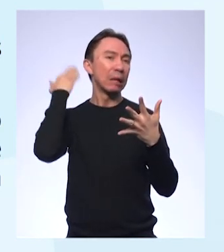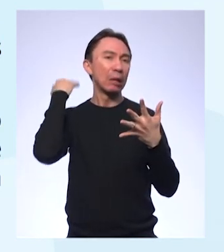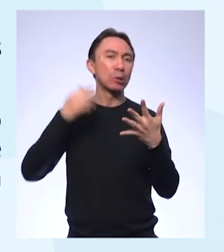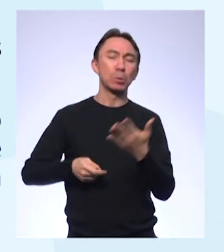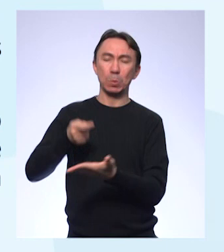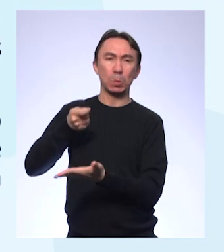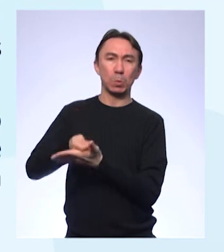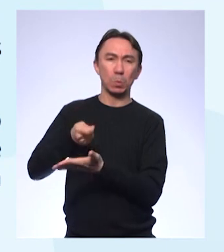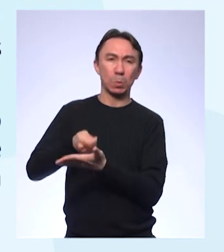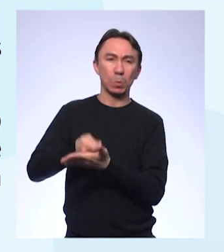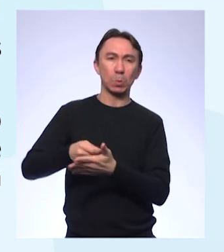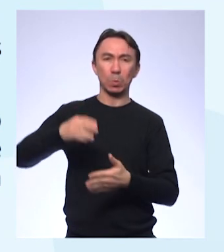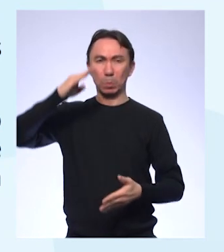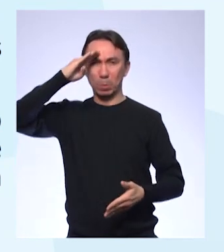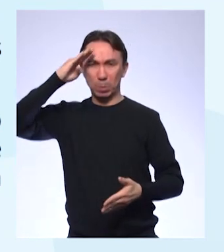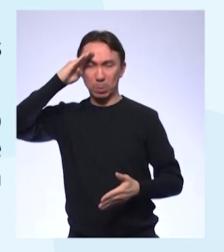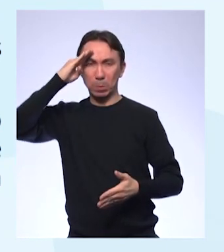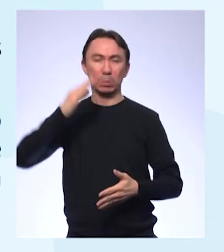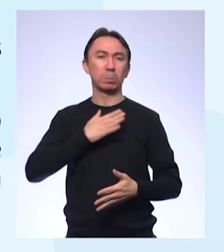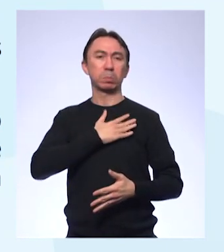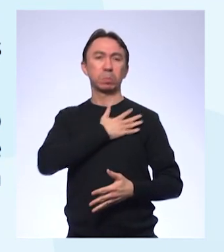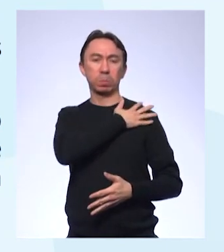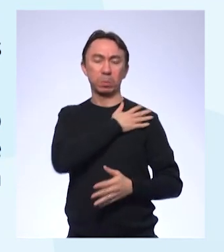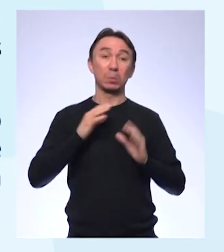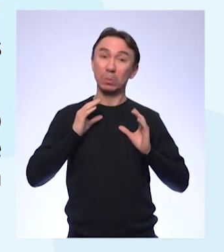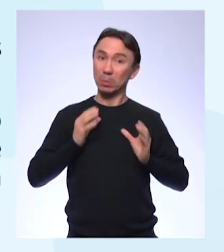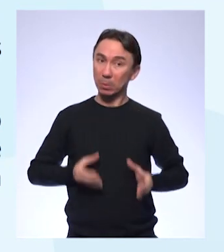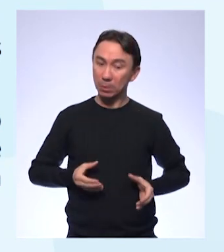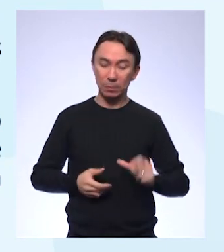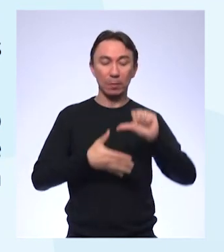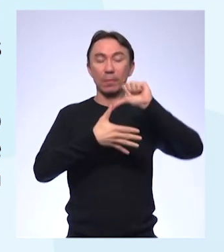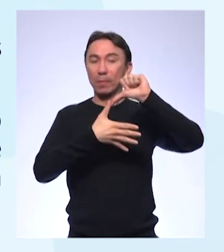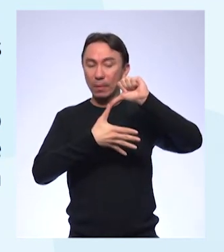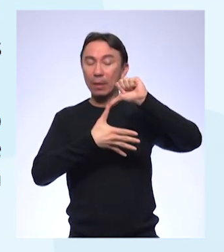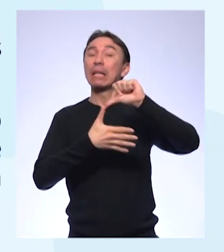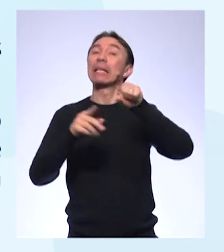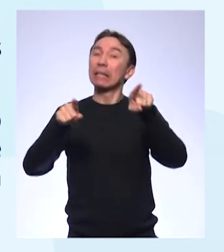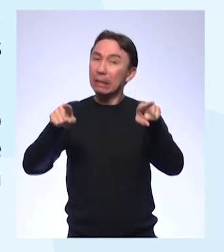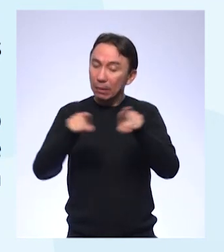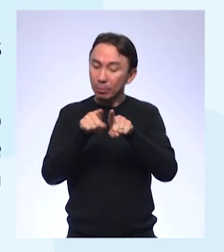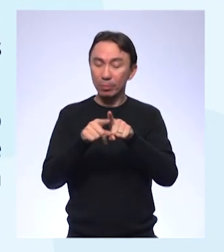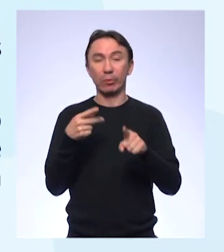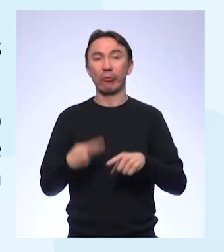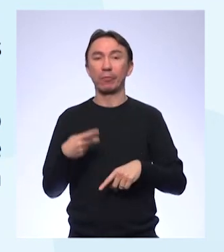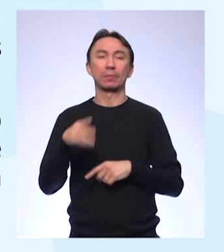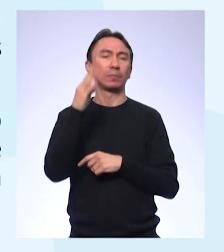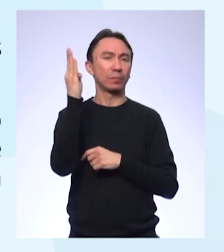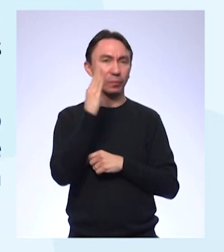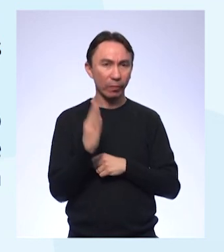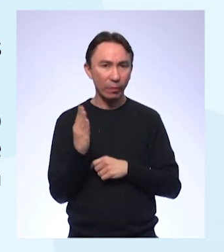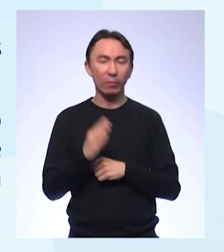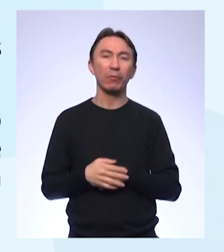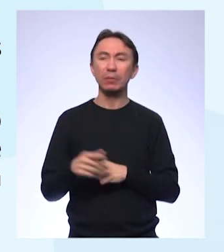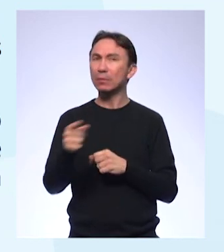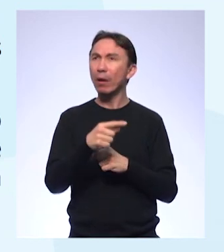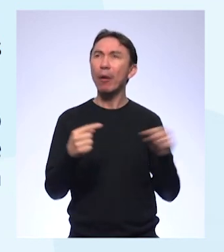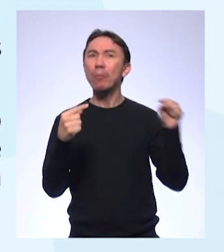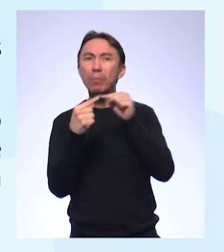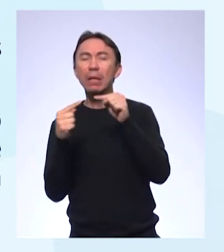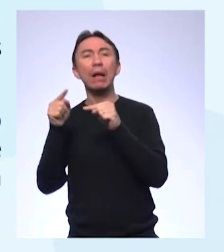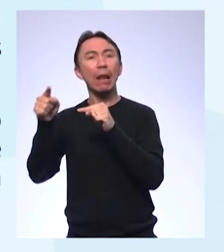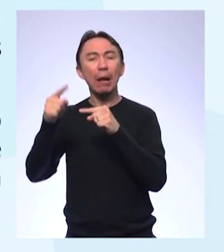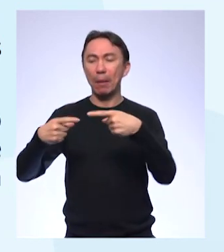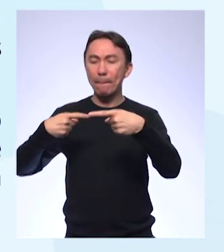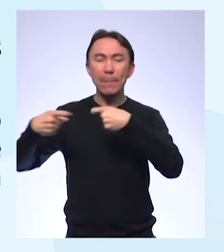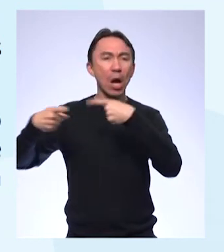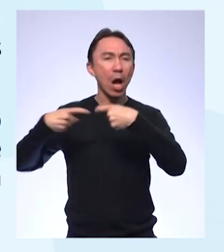na América Latina, incluindo o Brasil, relacionando-as com o contexto da Guerra Fria. As